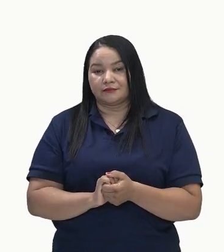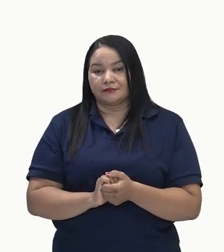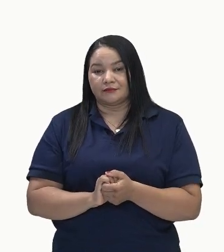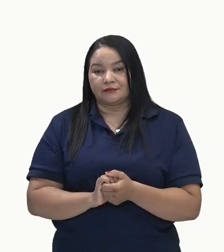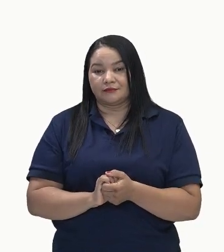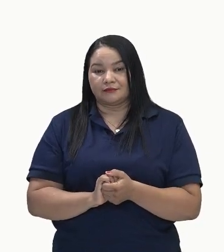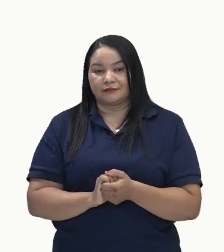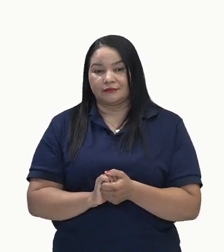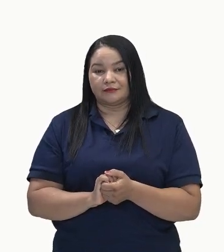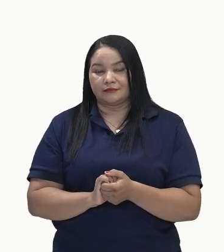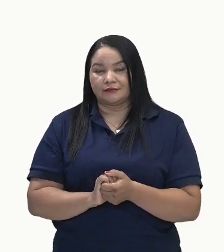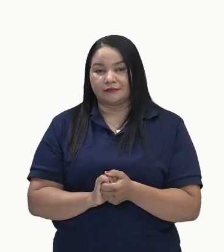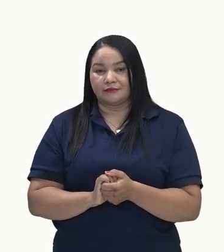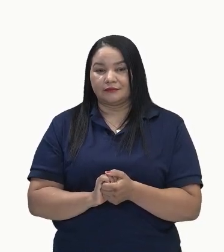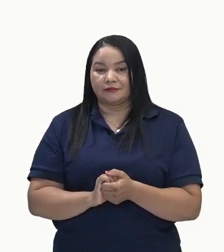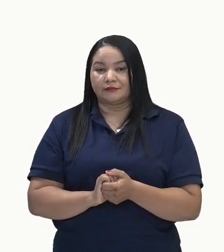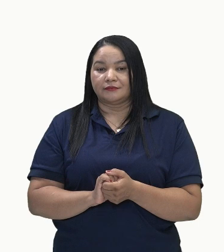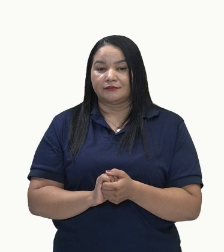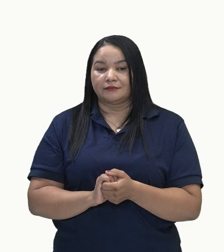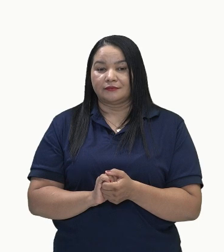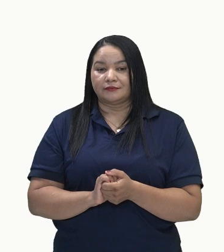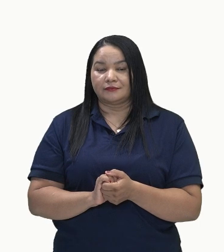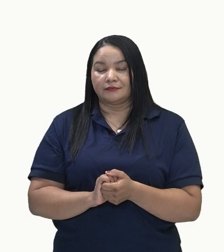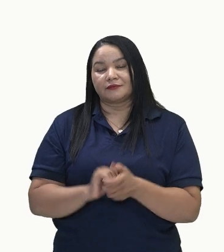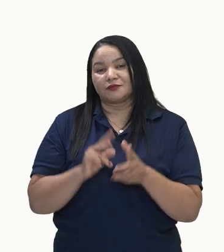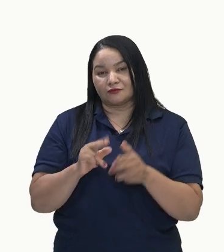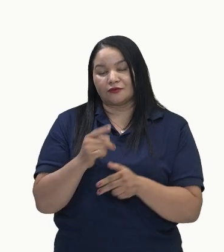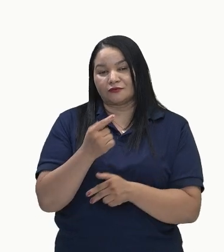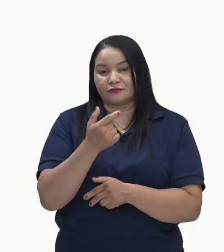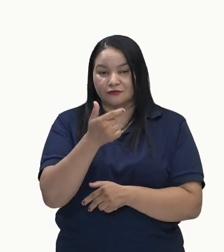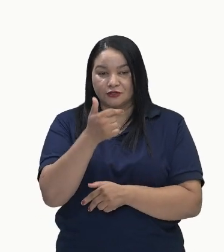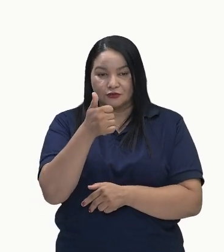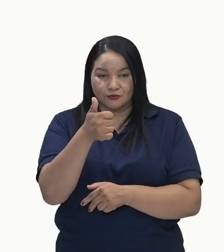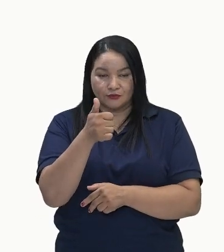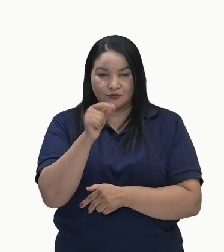Fazendo essa soma de 15 mil mais 6.000, é igual a